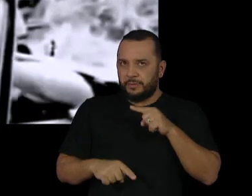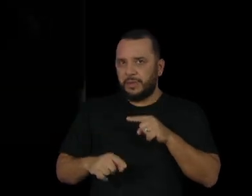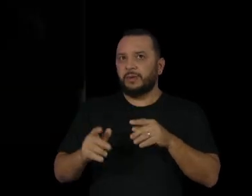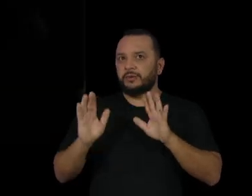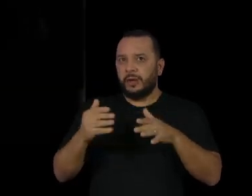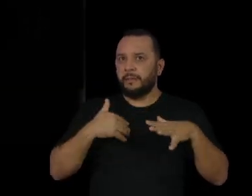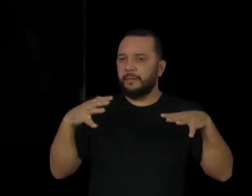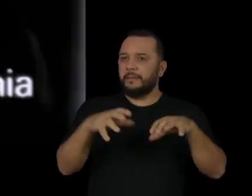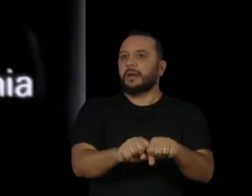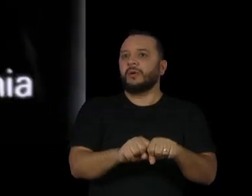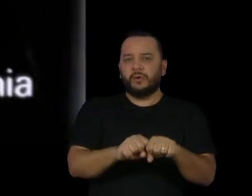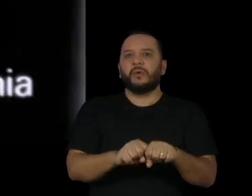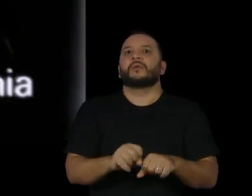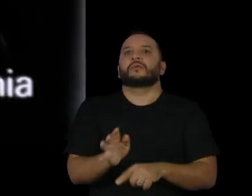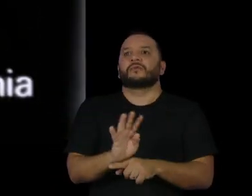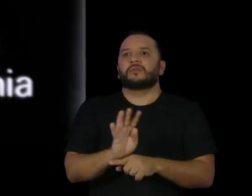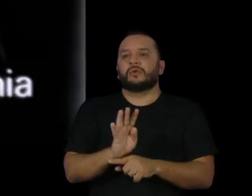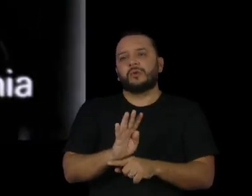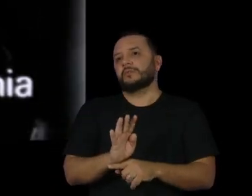apreendidas.